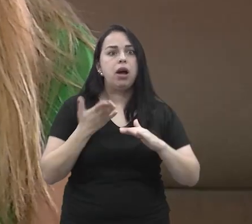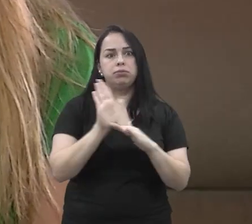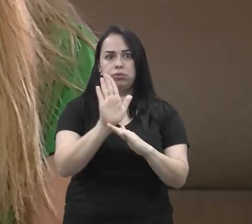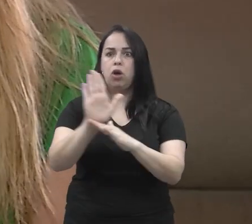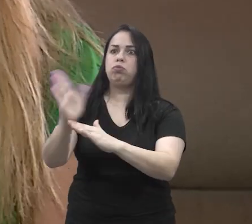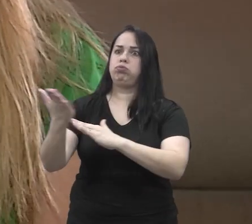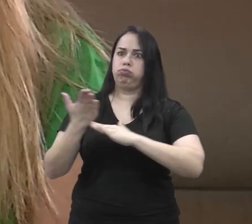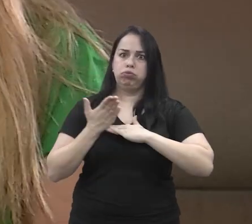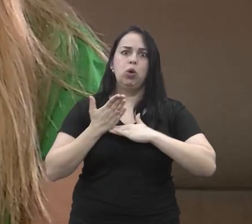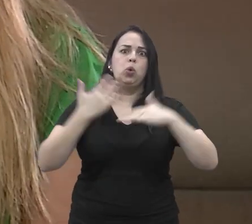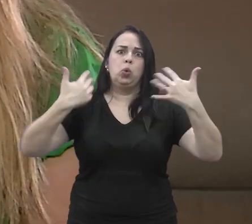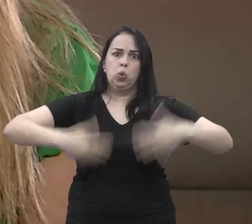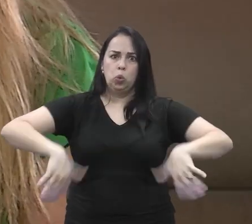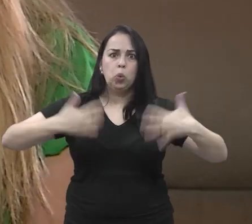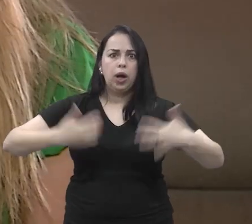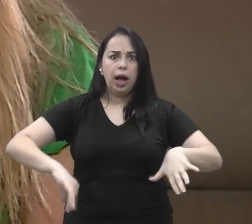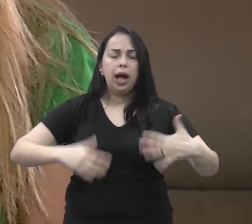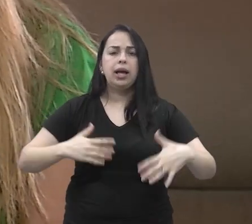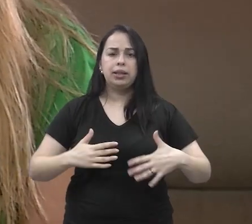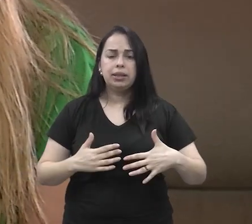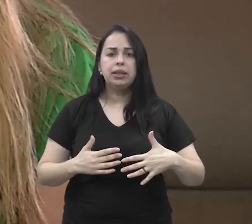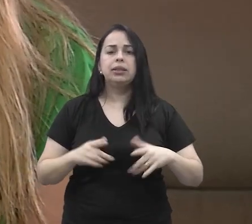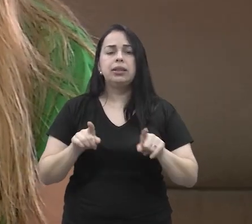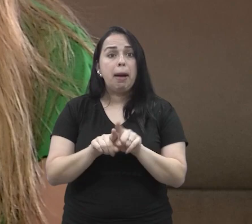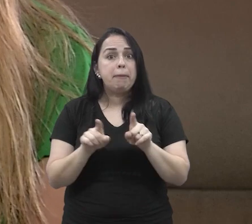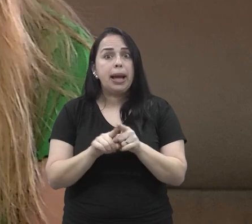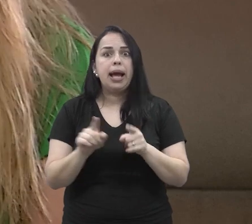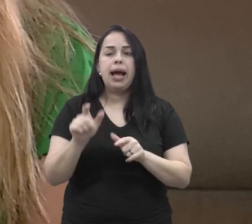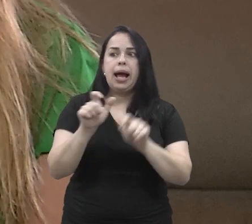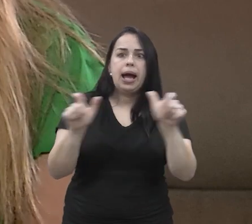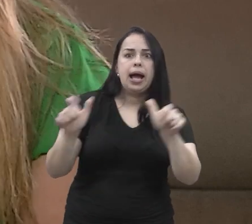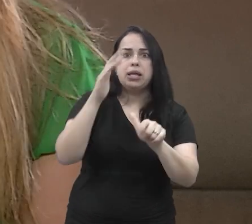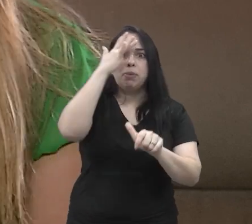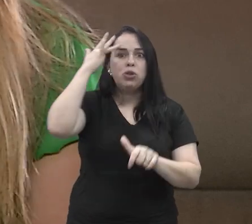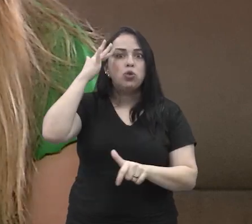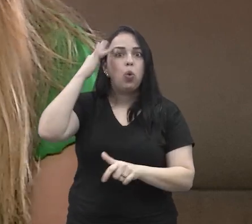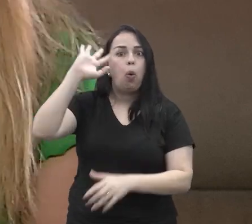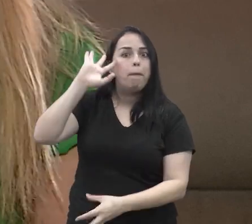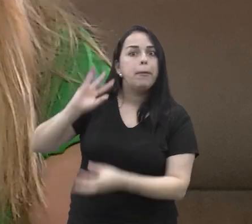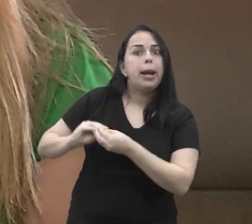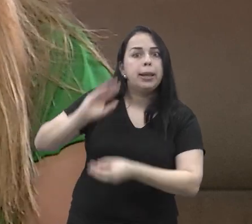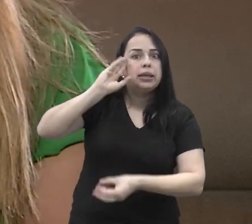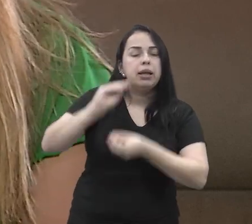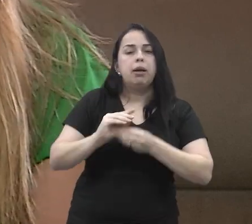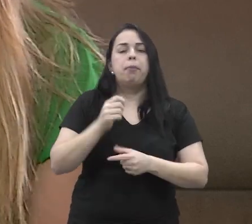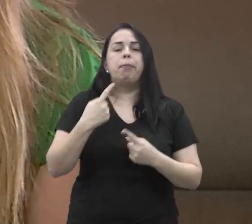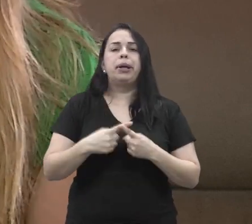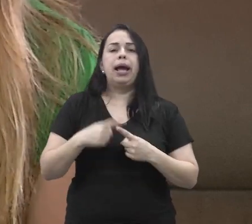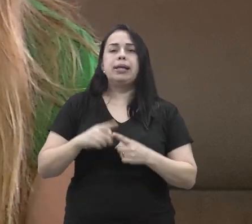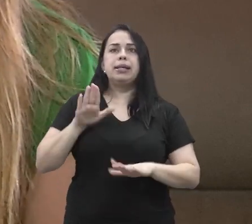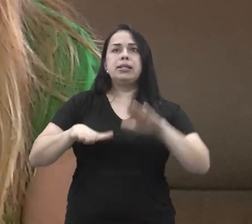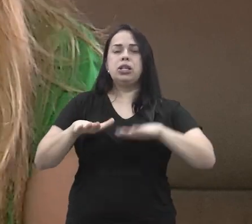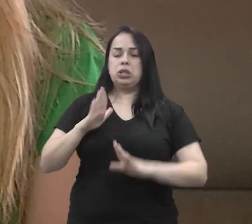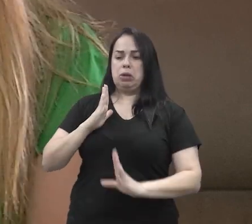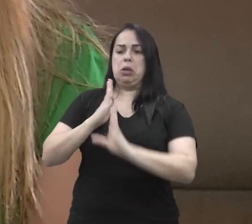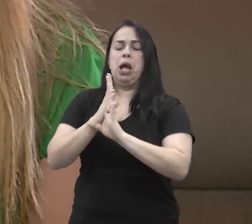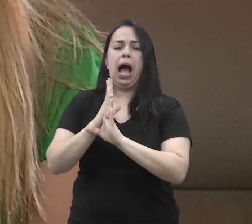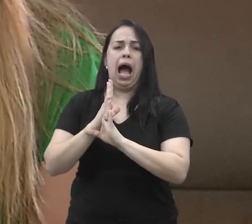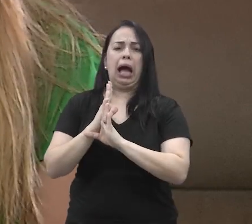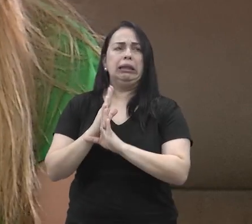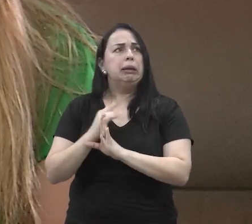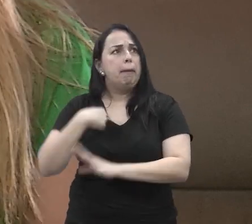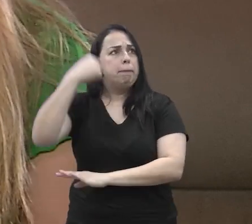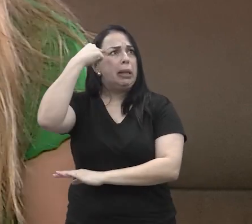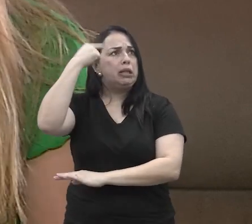eu tô achando incrível, porque vai ajudar bastante, né? Vai ajudar bem as pessoas, até mesmo a entender, porque a pessoa que tem